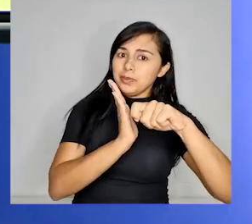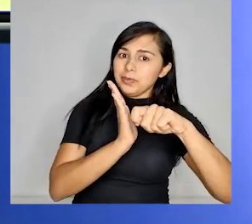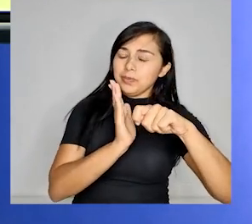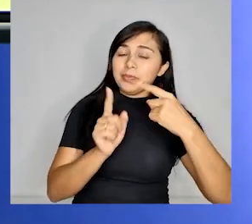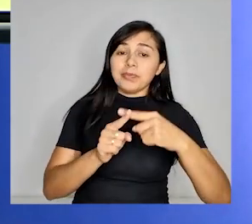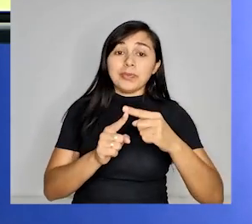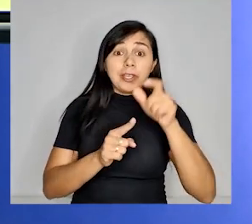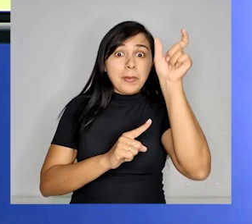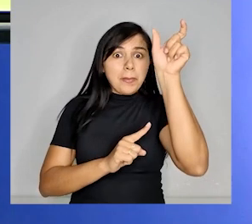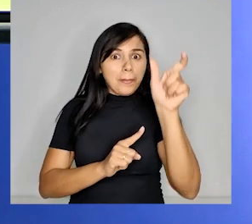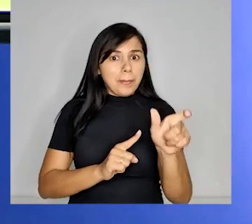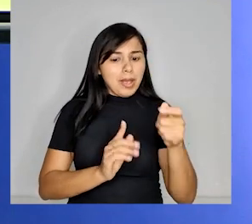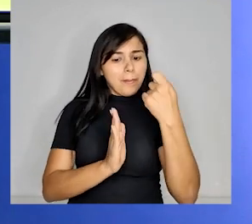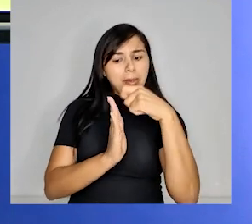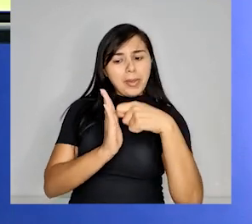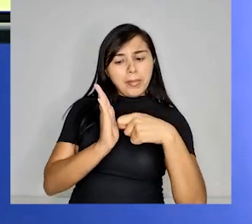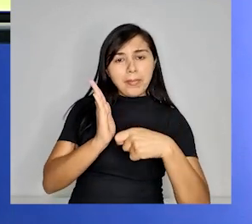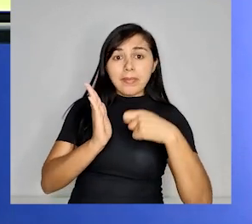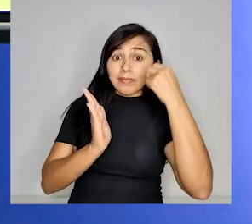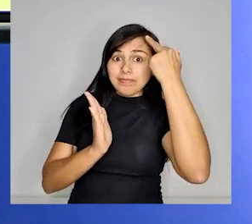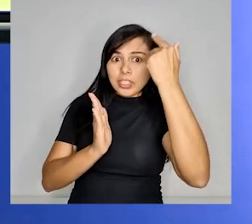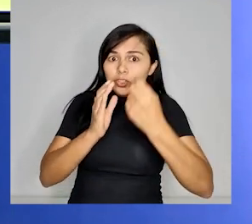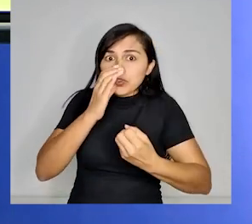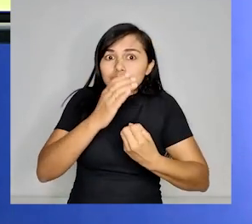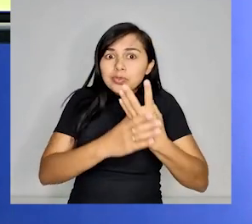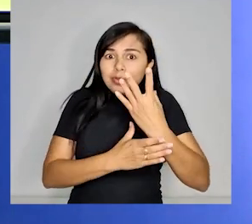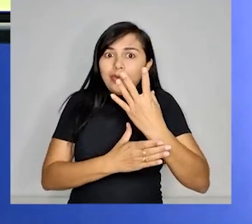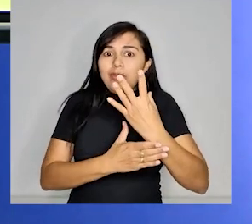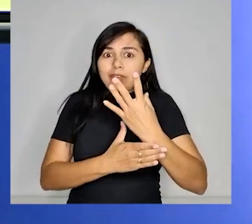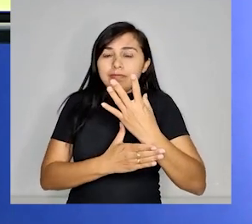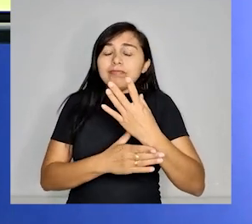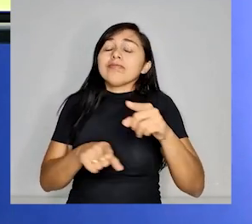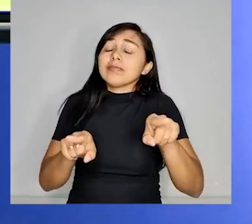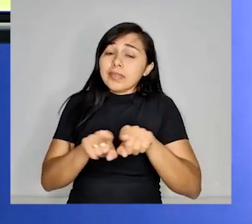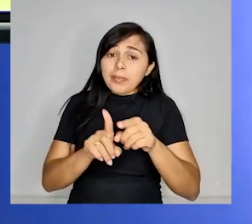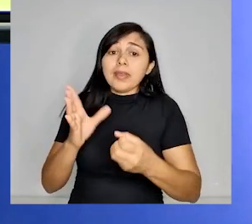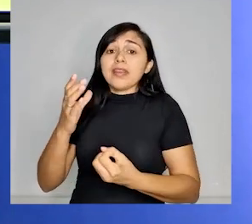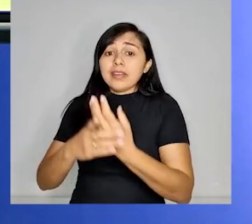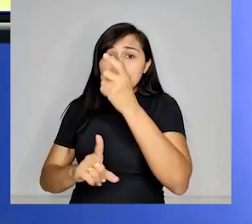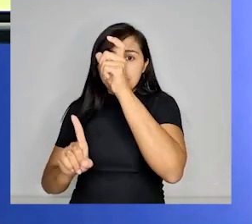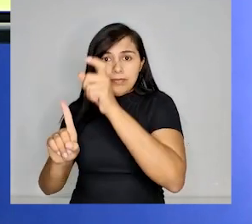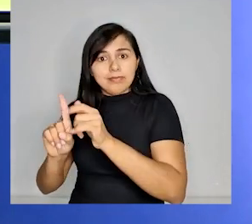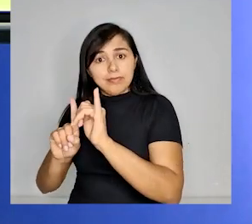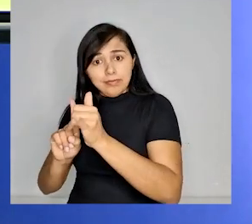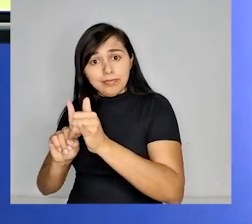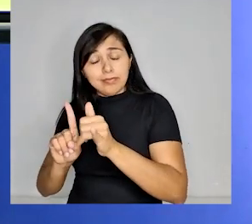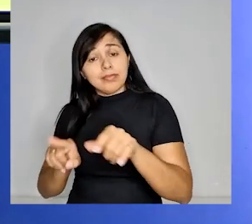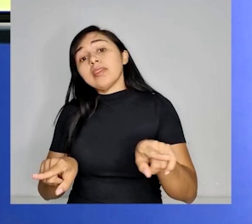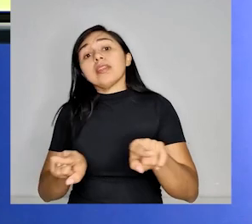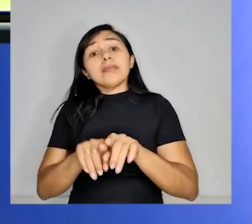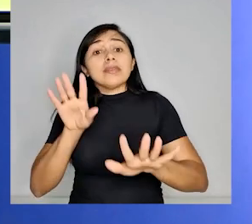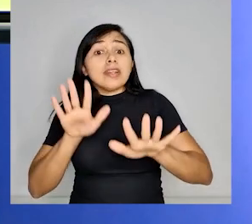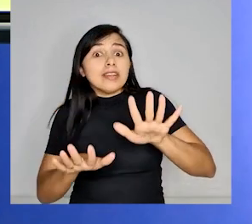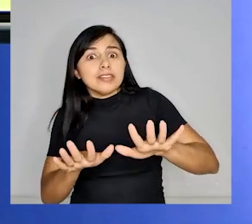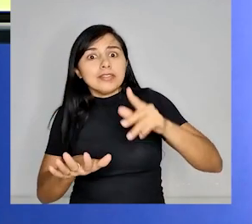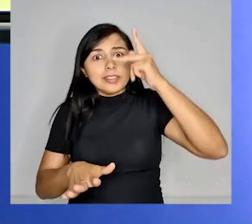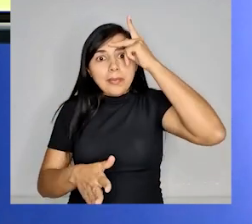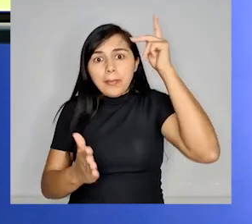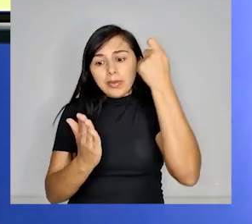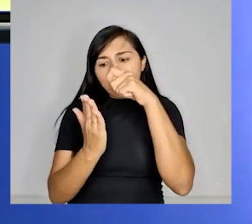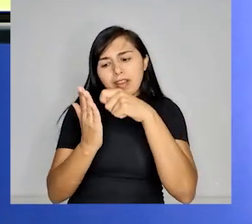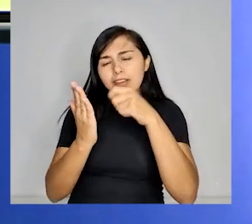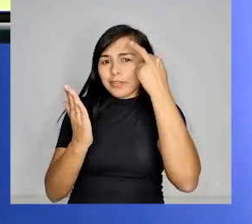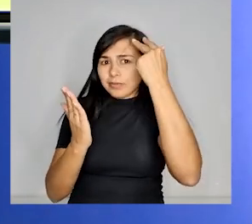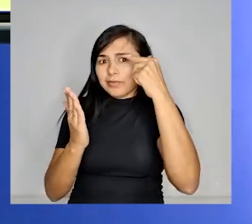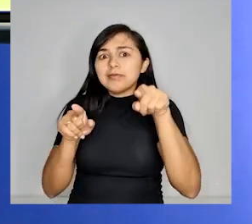O autor, ao criar a história, ele também cria o narrador. Claro que nada impede que o autor também seja o narrador, mas na